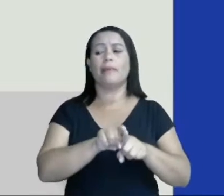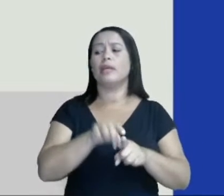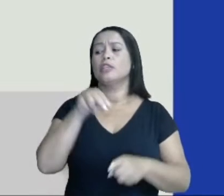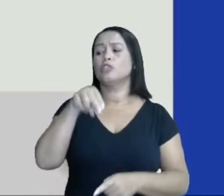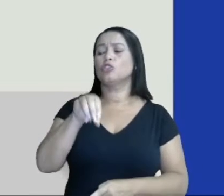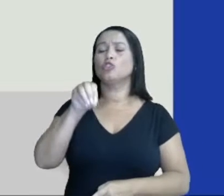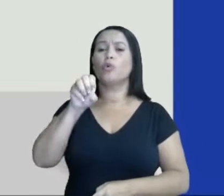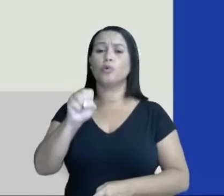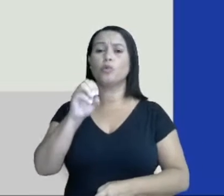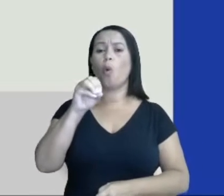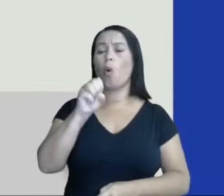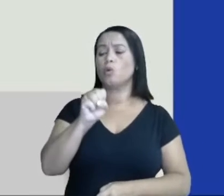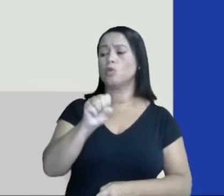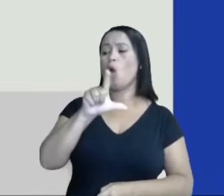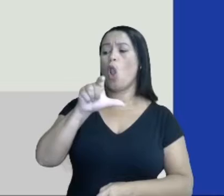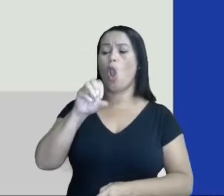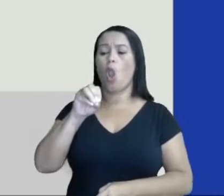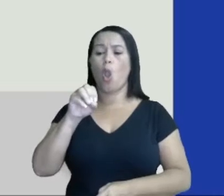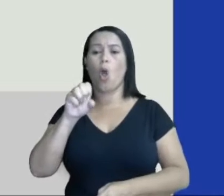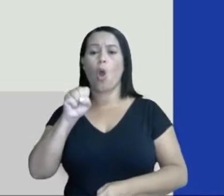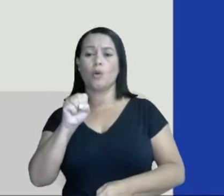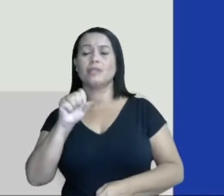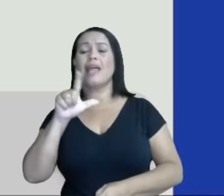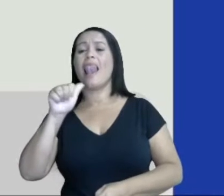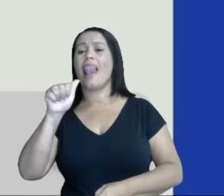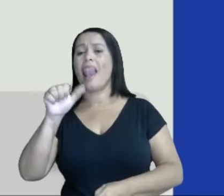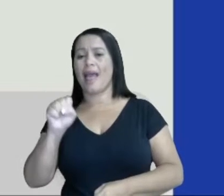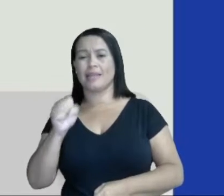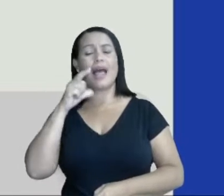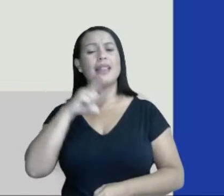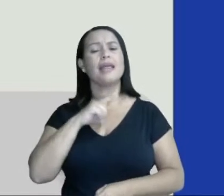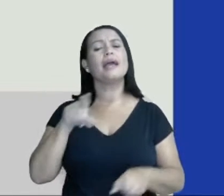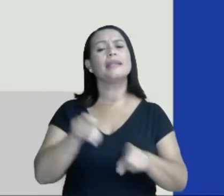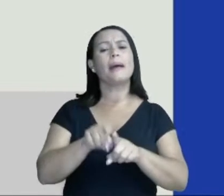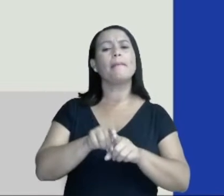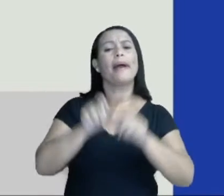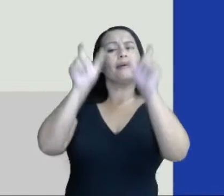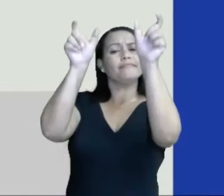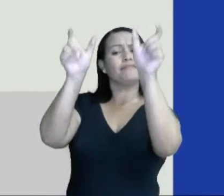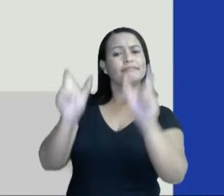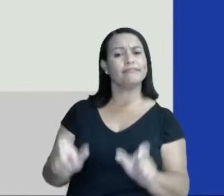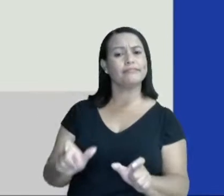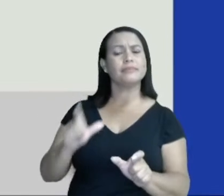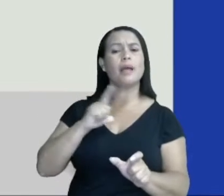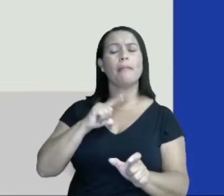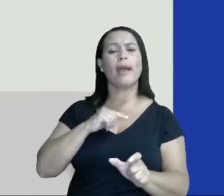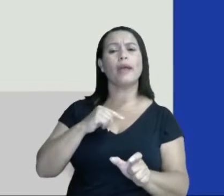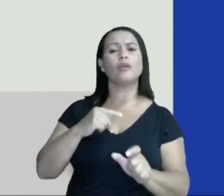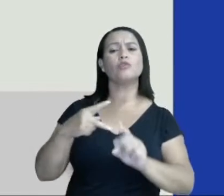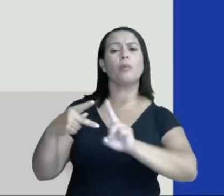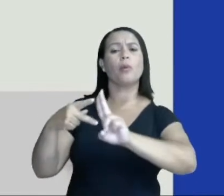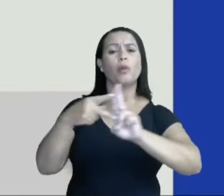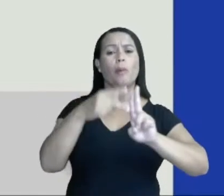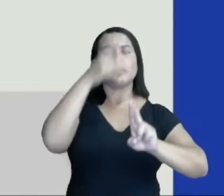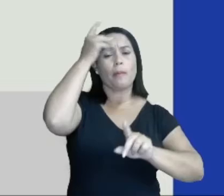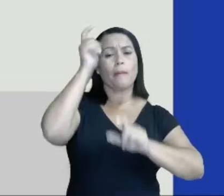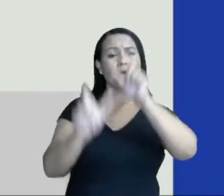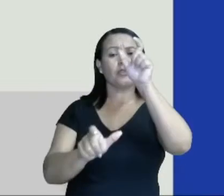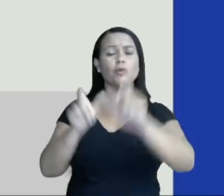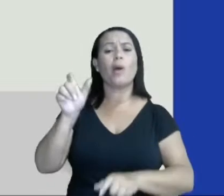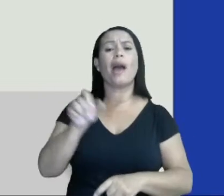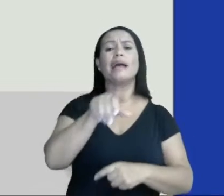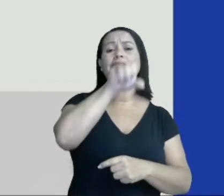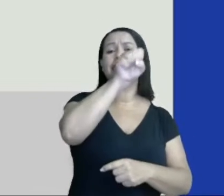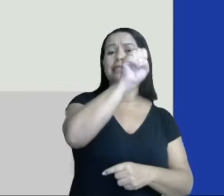nós, os, los e las. Então, a gente tem os pronomes pessoais átonos, singular